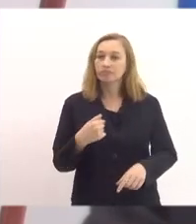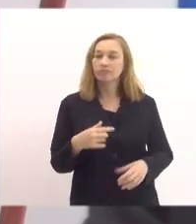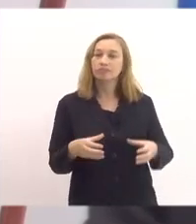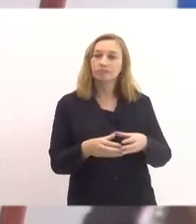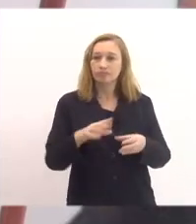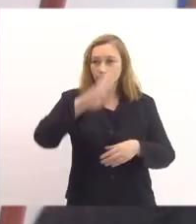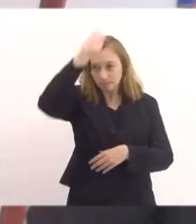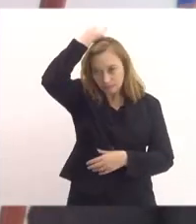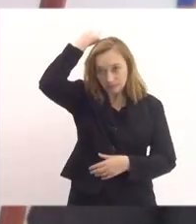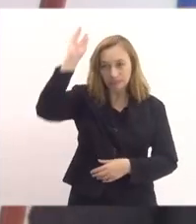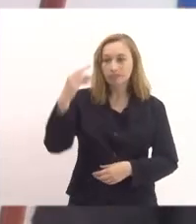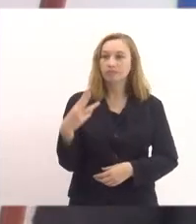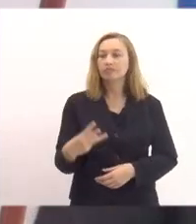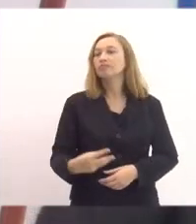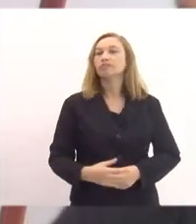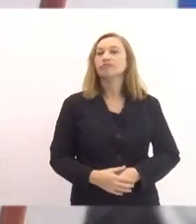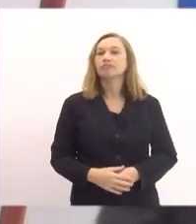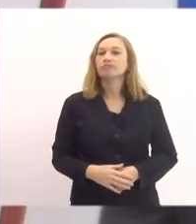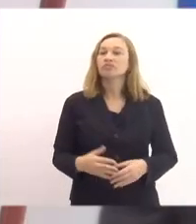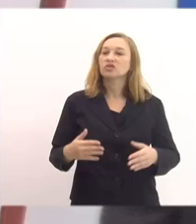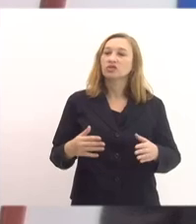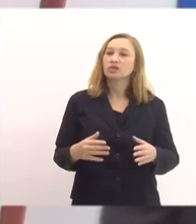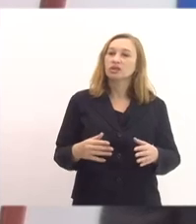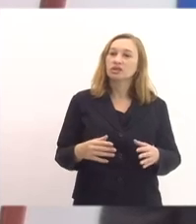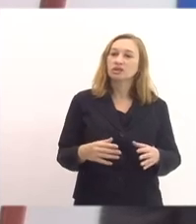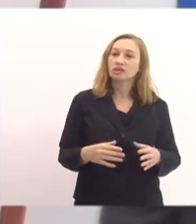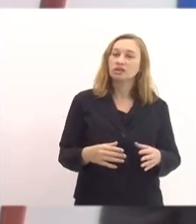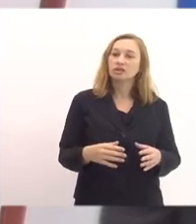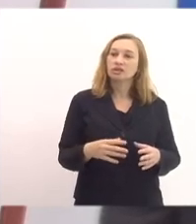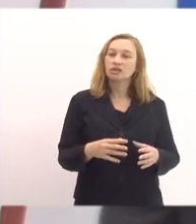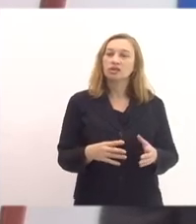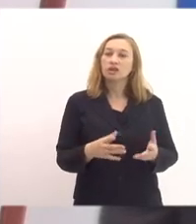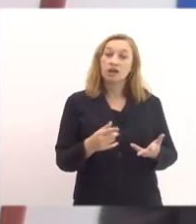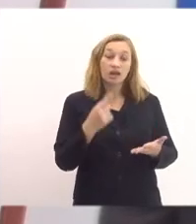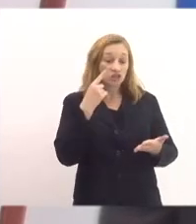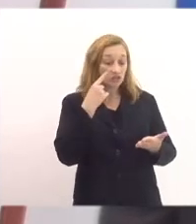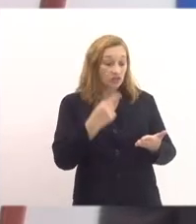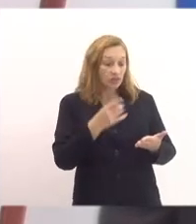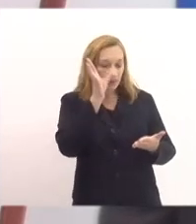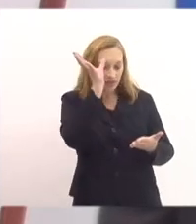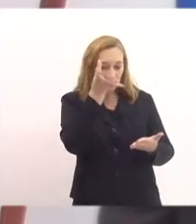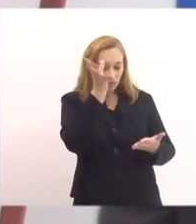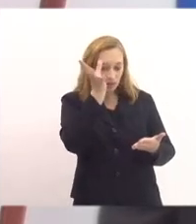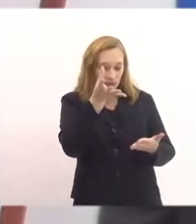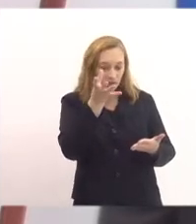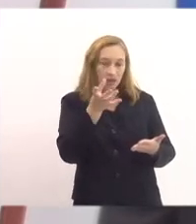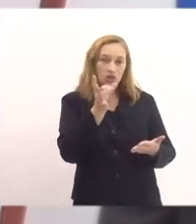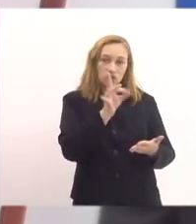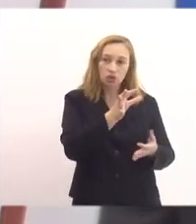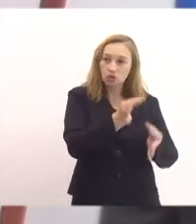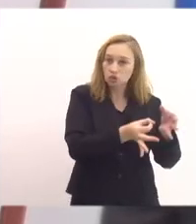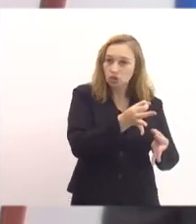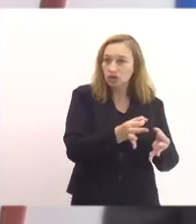Bombeiros. Chegou num ponto lá, isso aqui é insolúvel, esquece. Para resolver isso, só Justiça. Para resolver isso aqui, só